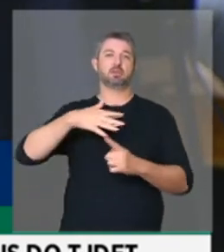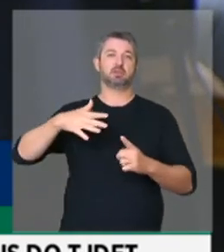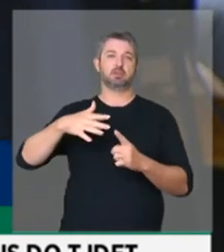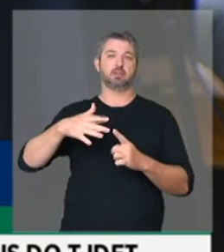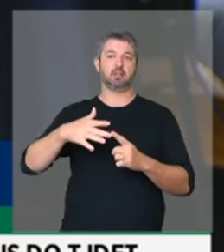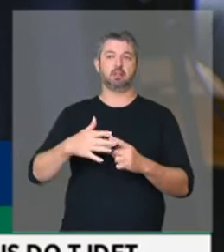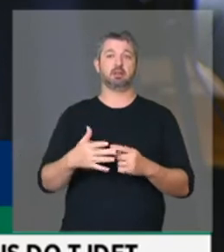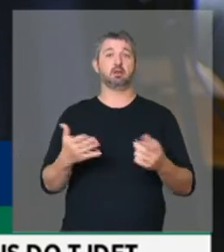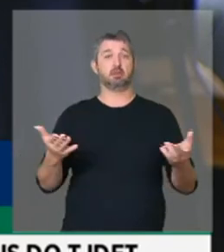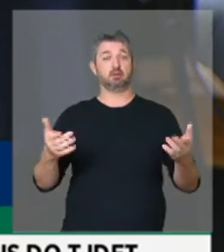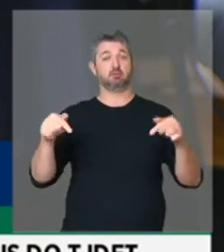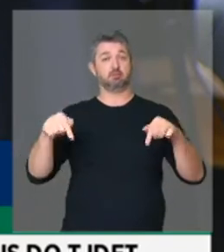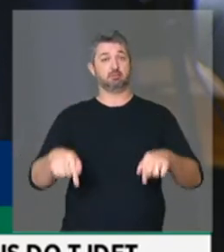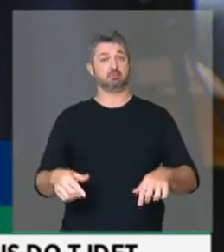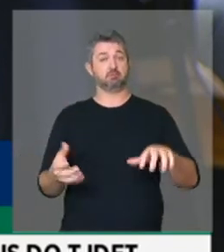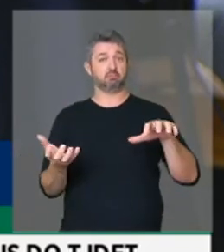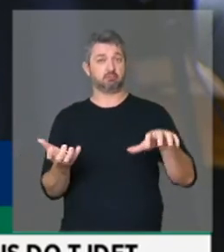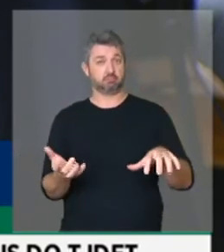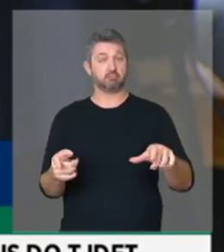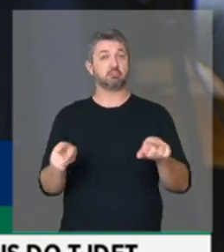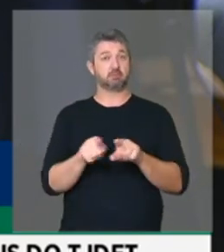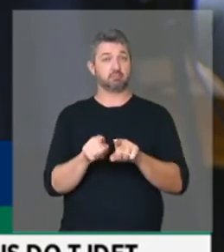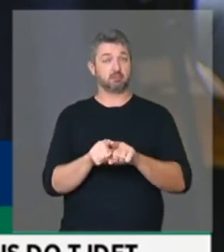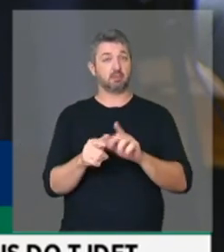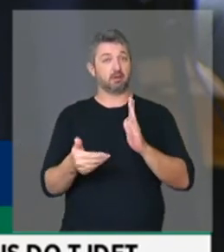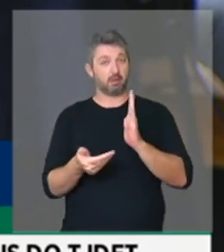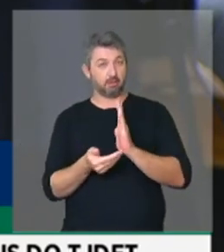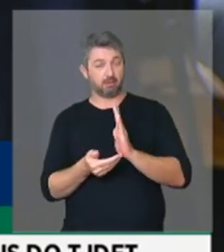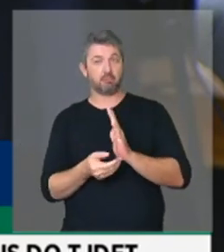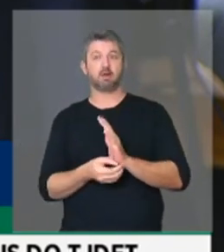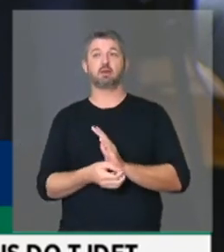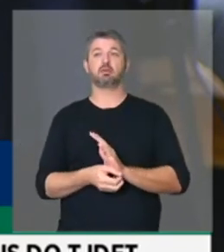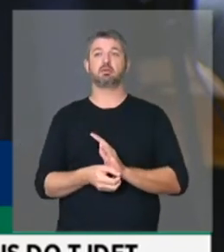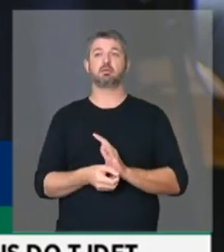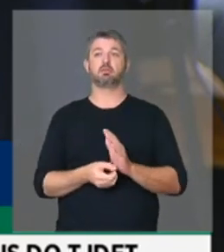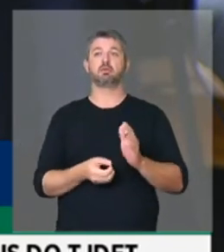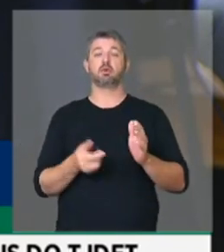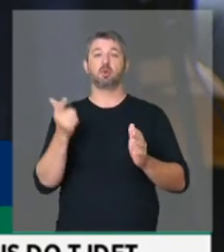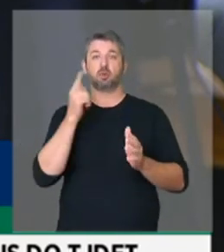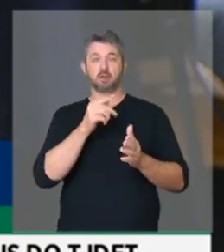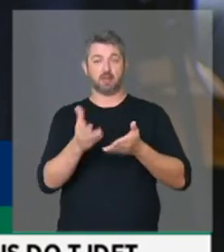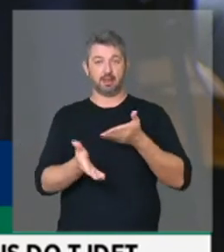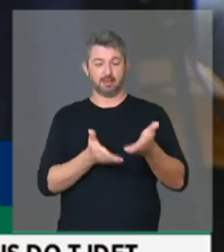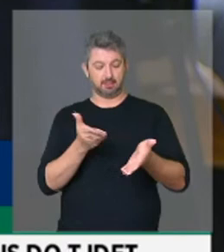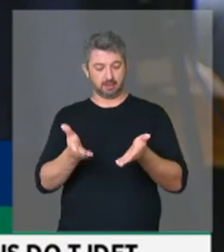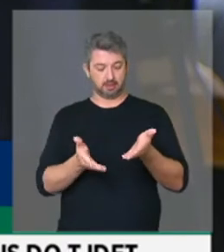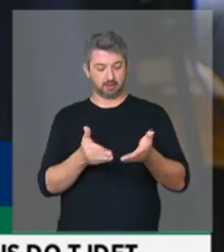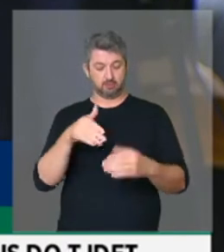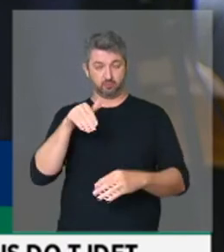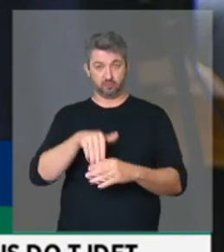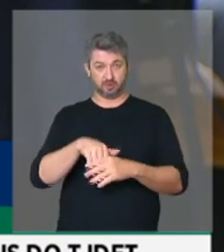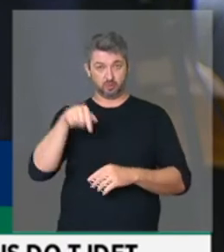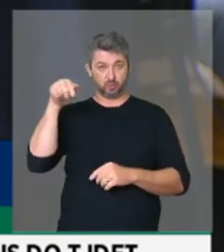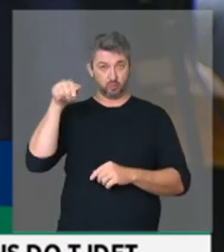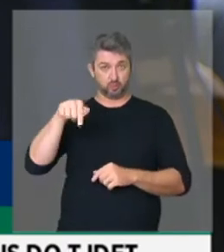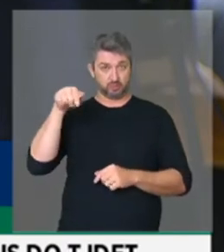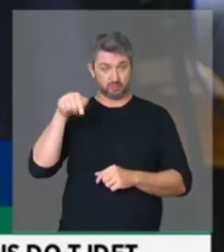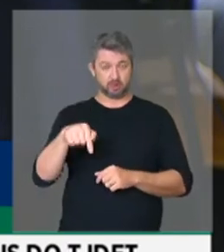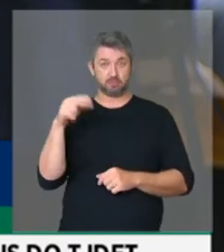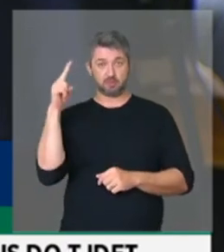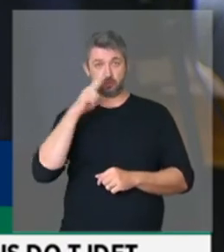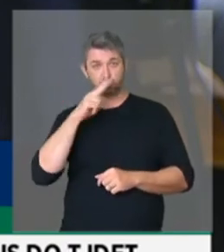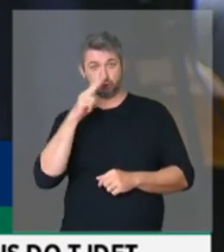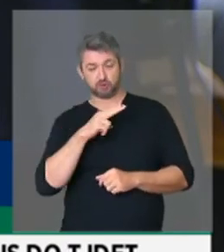E esse Congresso Nacional também, a Câmara dos Deputados, atendendo esta votação em regime de